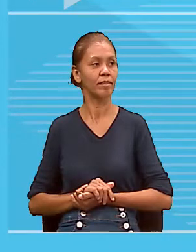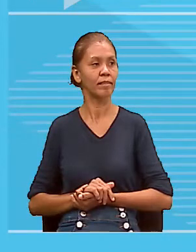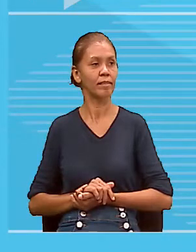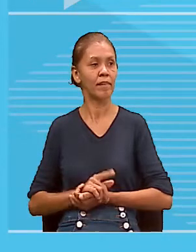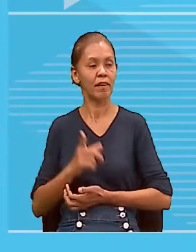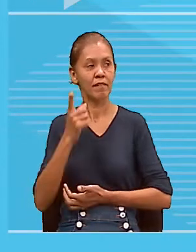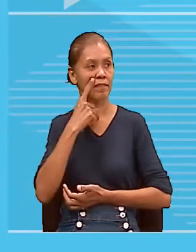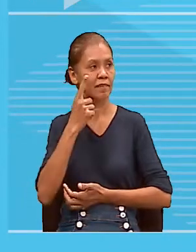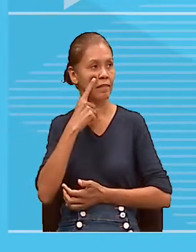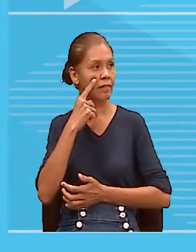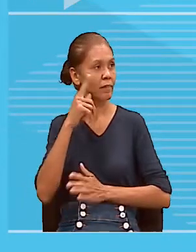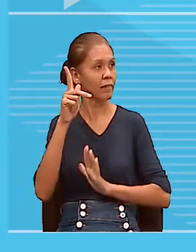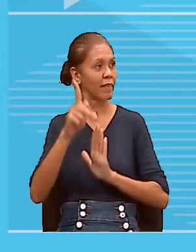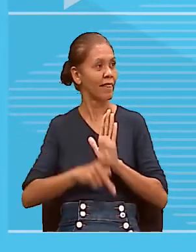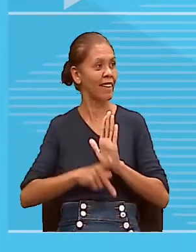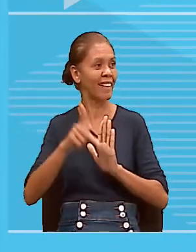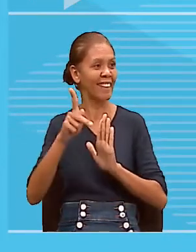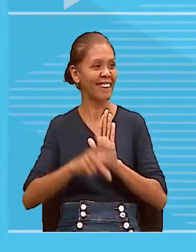de Brasília